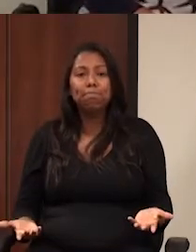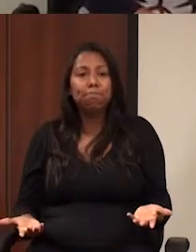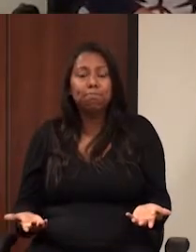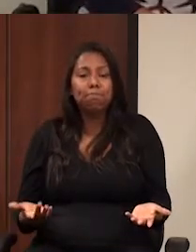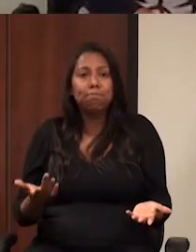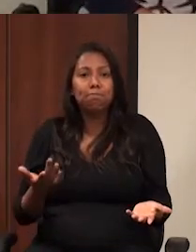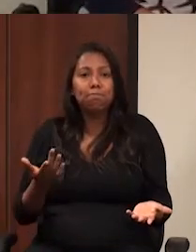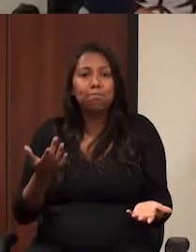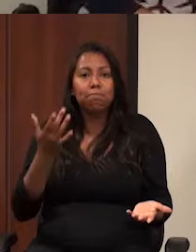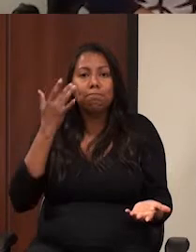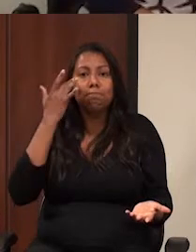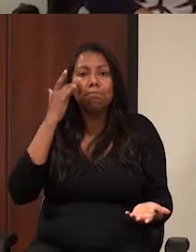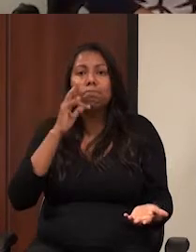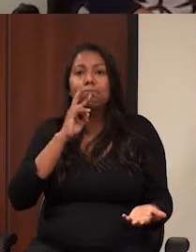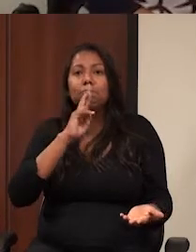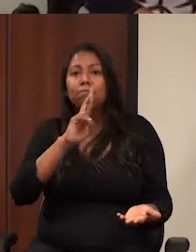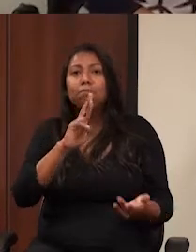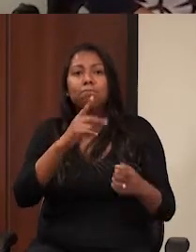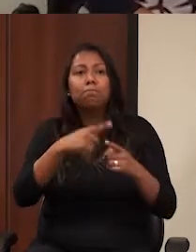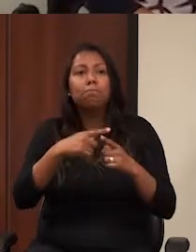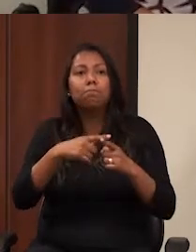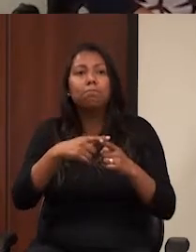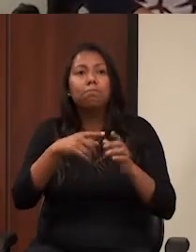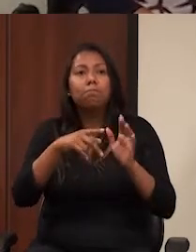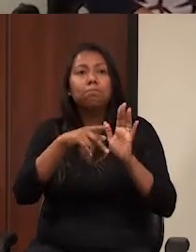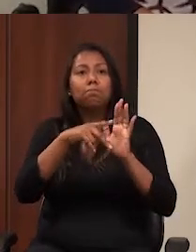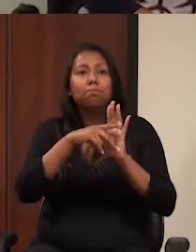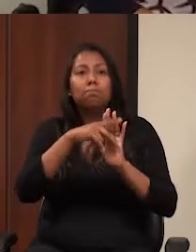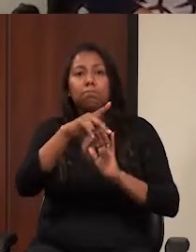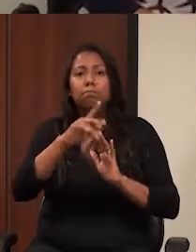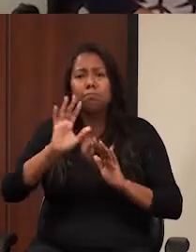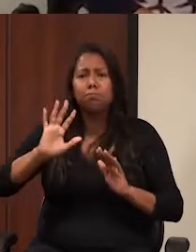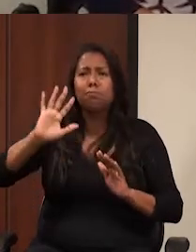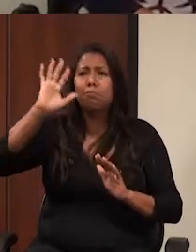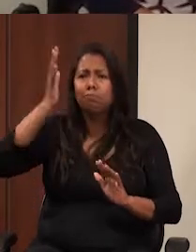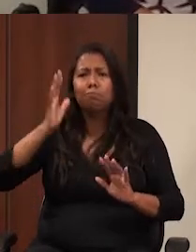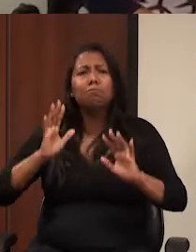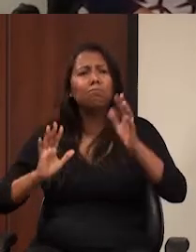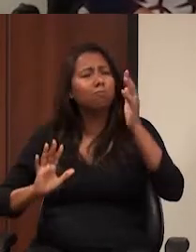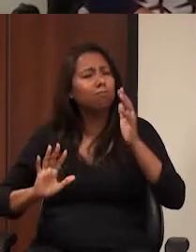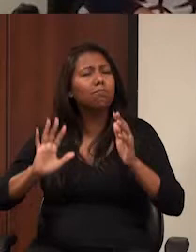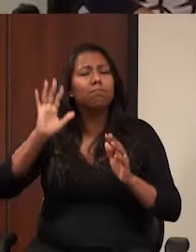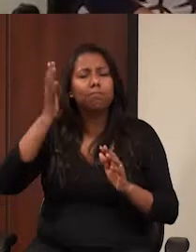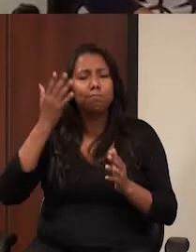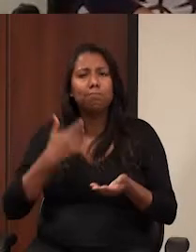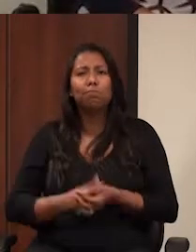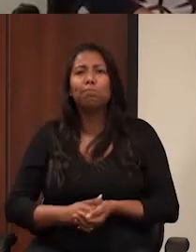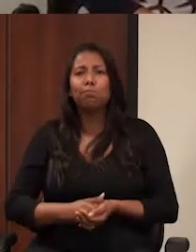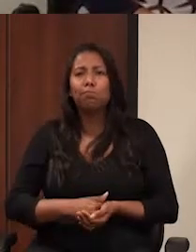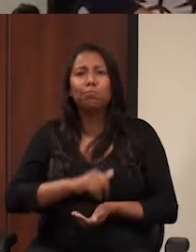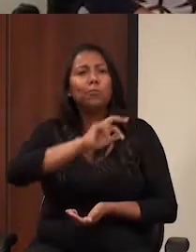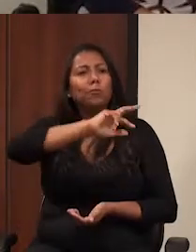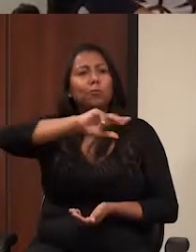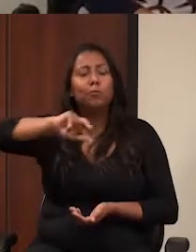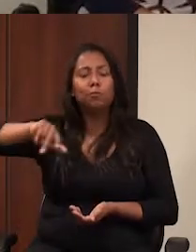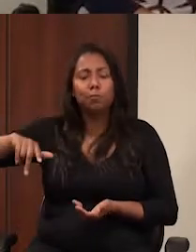lhe responder, porque vai acontecer inúmeras vezes, em inúmeros locais e de maneiras